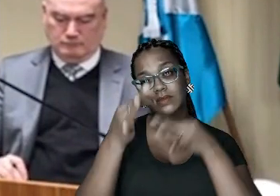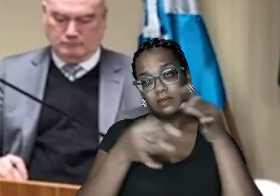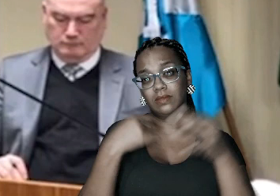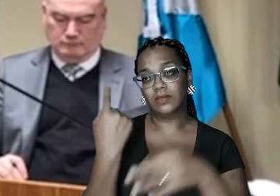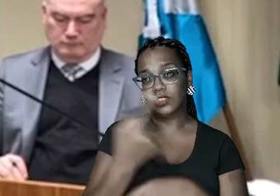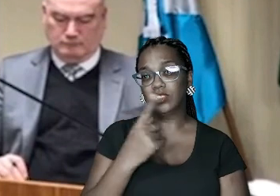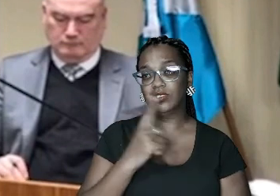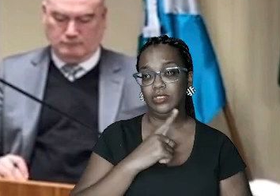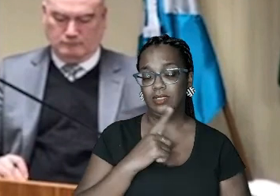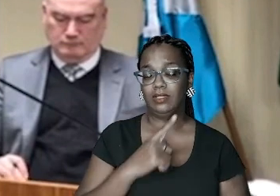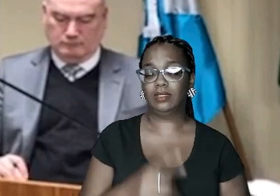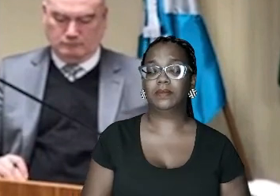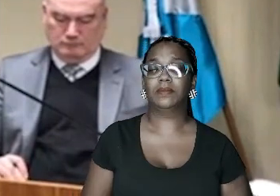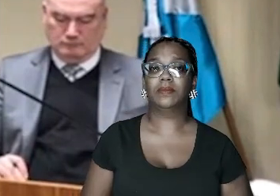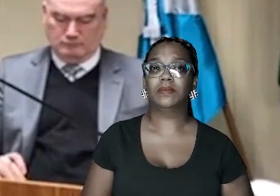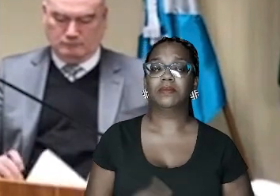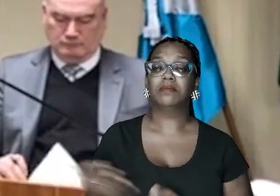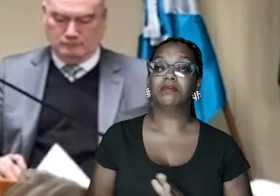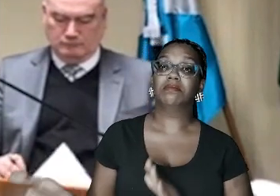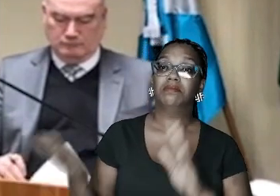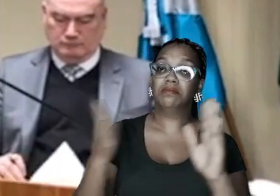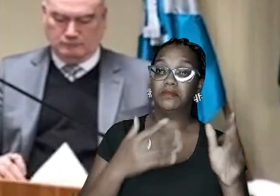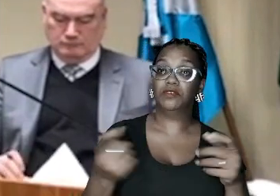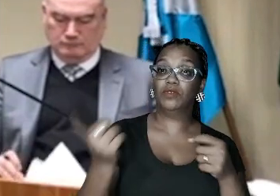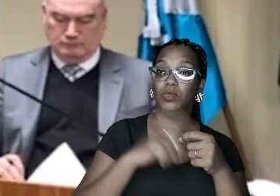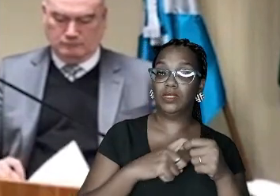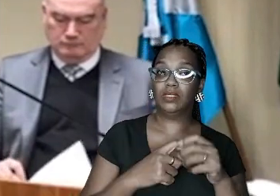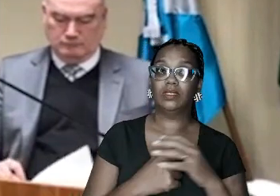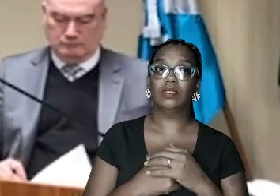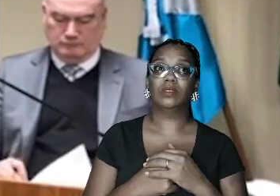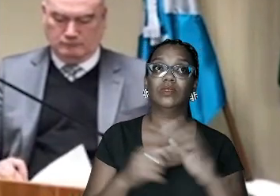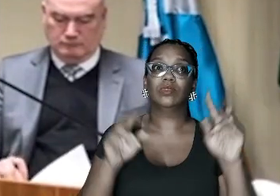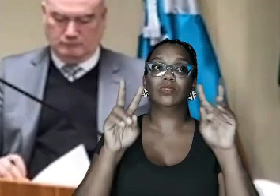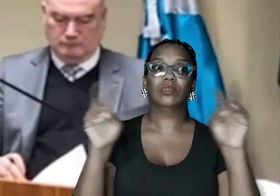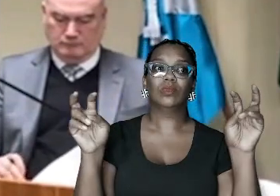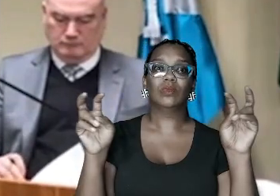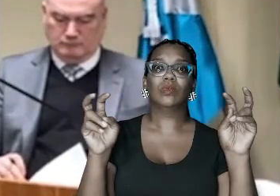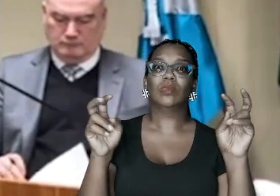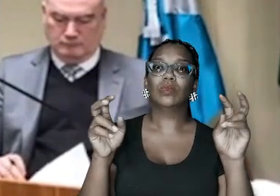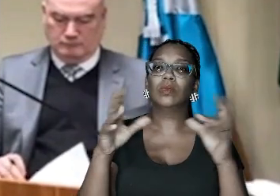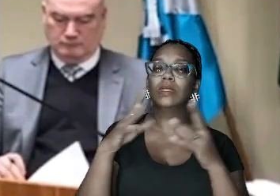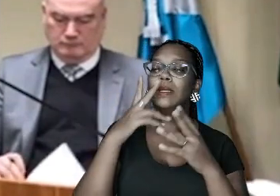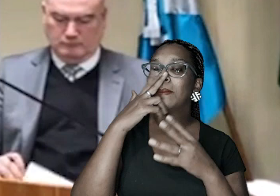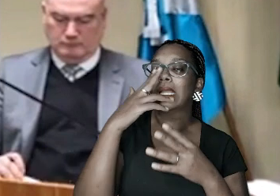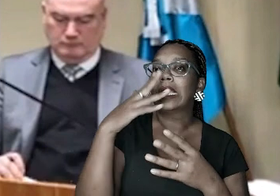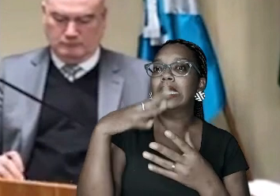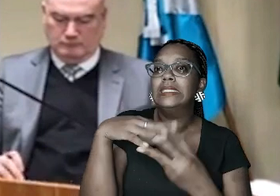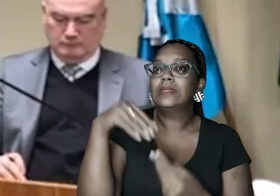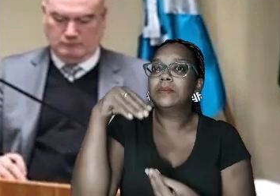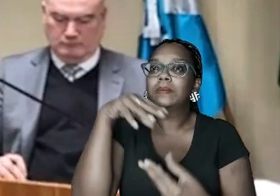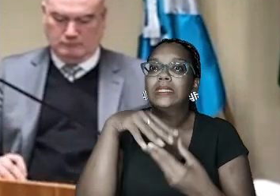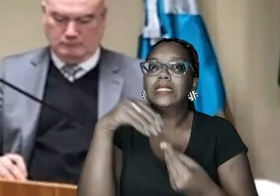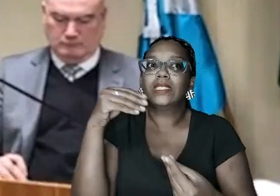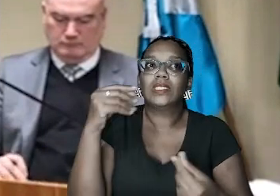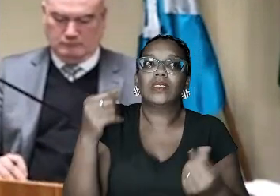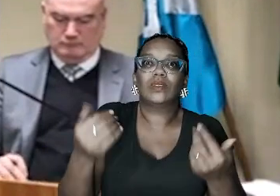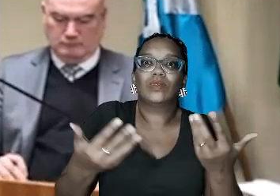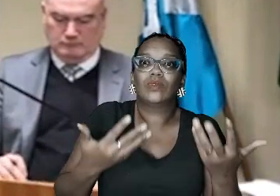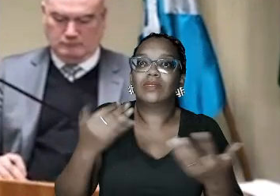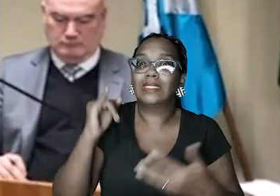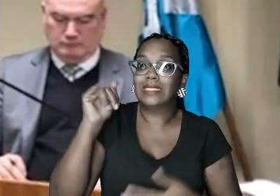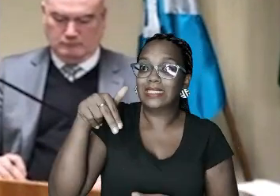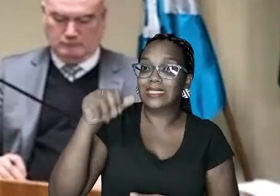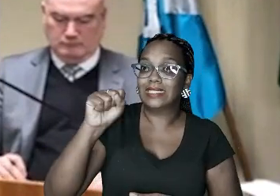E aí voltando até na questão do espírito do crime do insider trade né a pessoa que comete